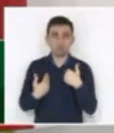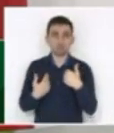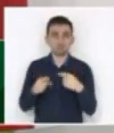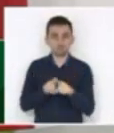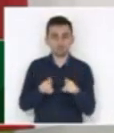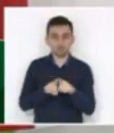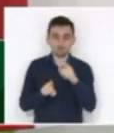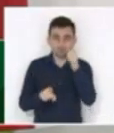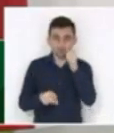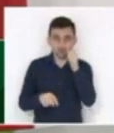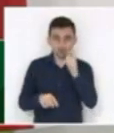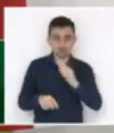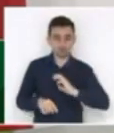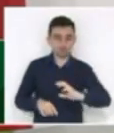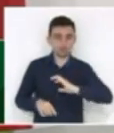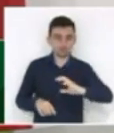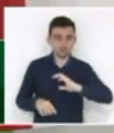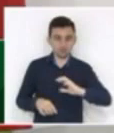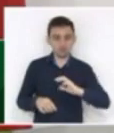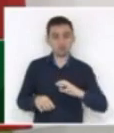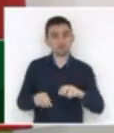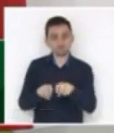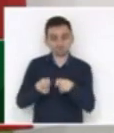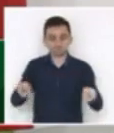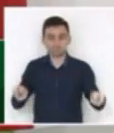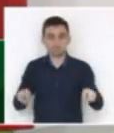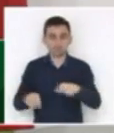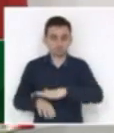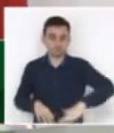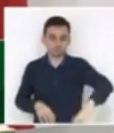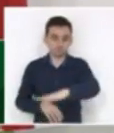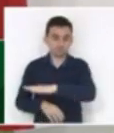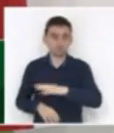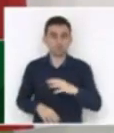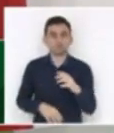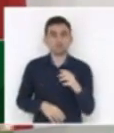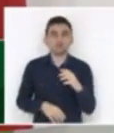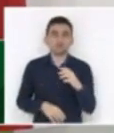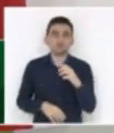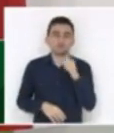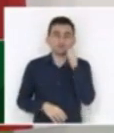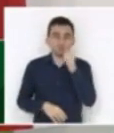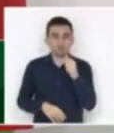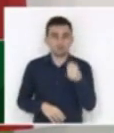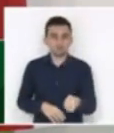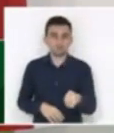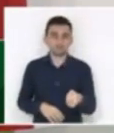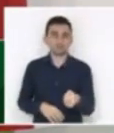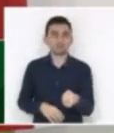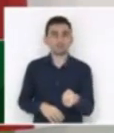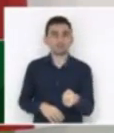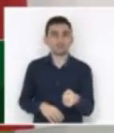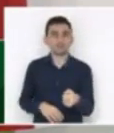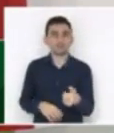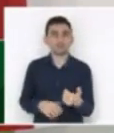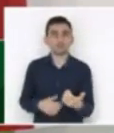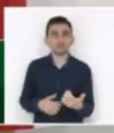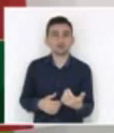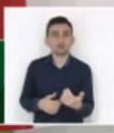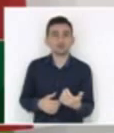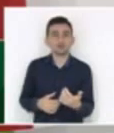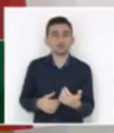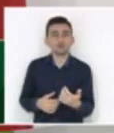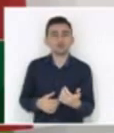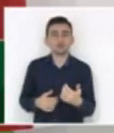coordenadora da bancada feminina, o empenho que você teve em tratar deste tema de forma tão